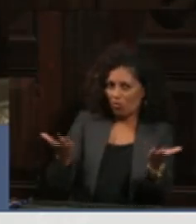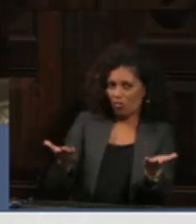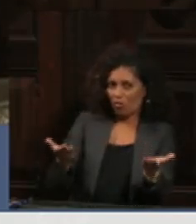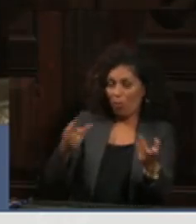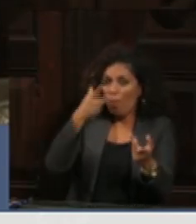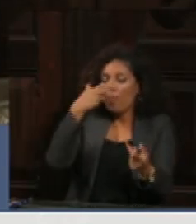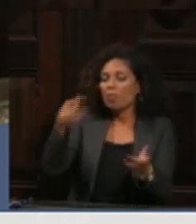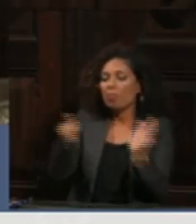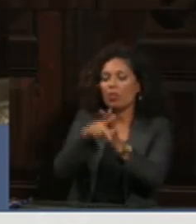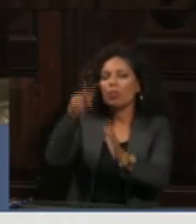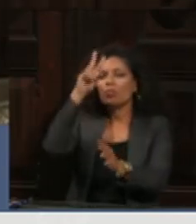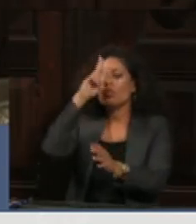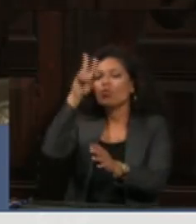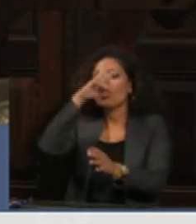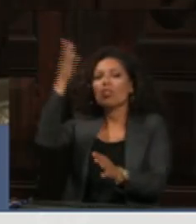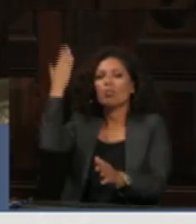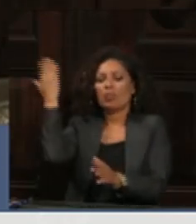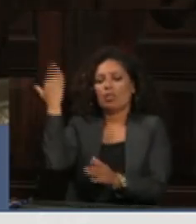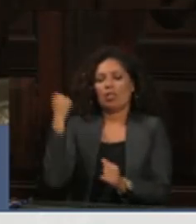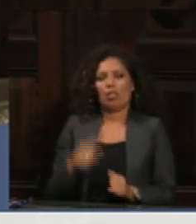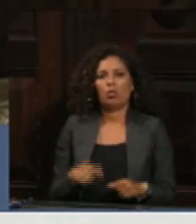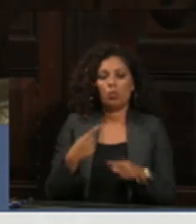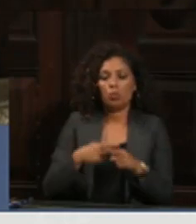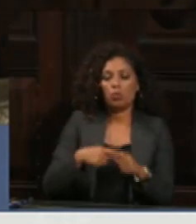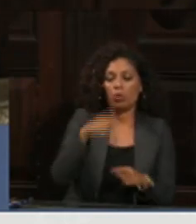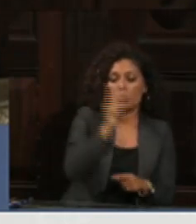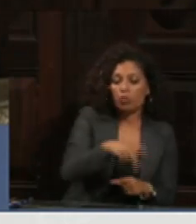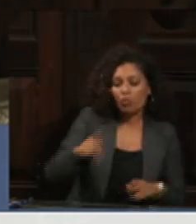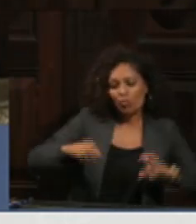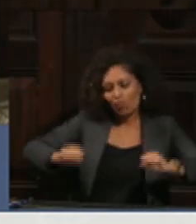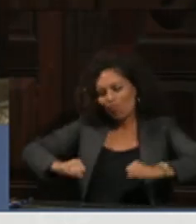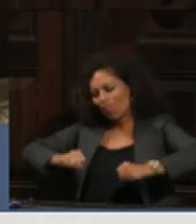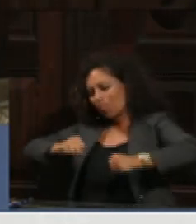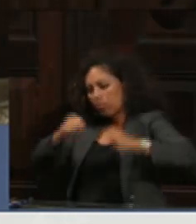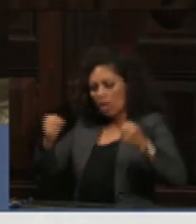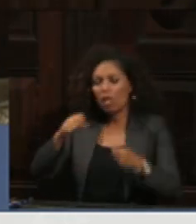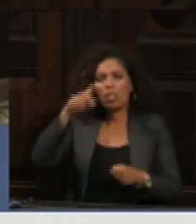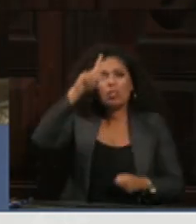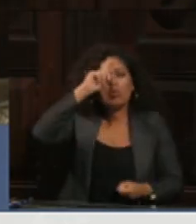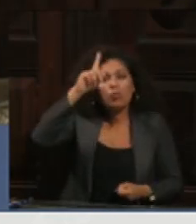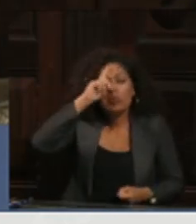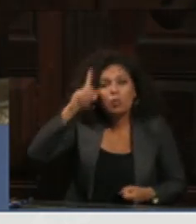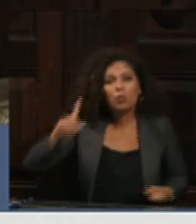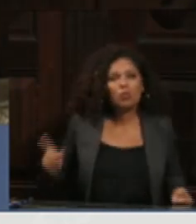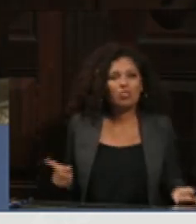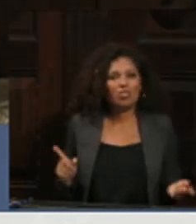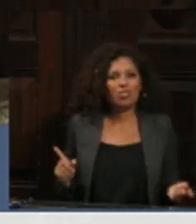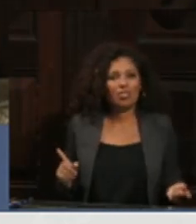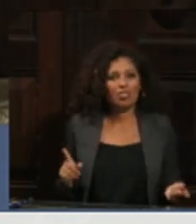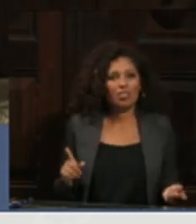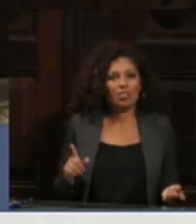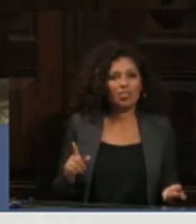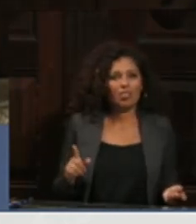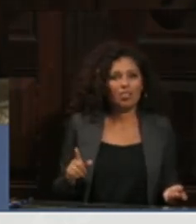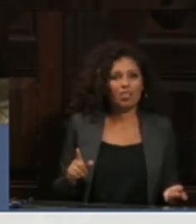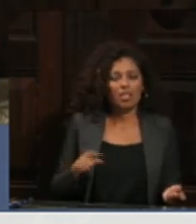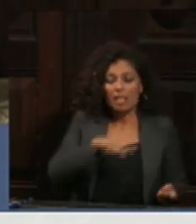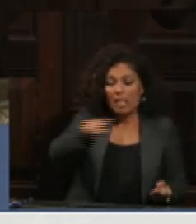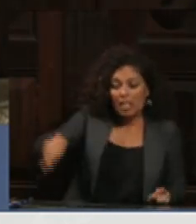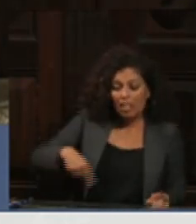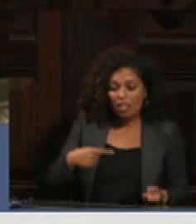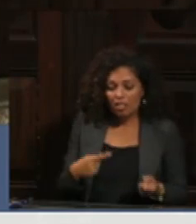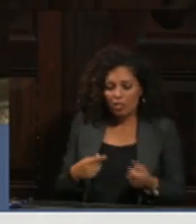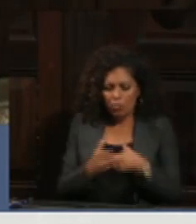que lutam diariamente para melhorar esse ambiente, mas ainda foram formados no século XX. E